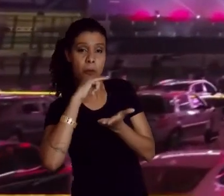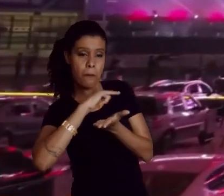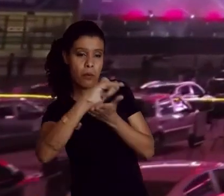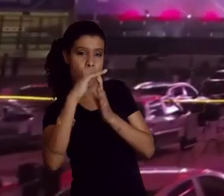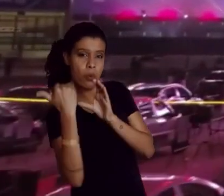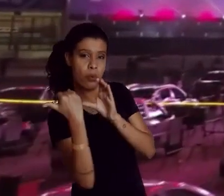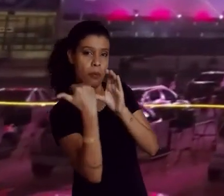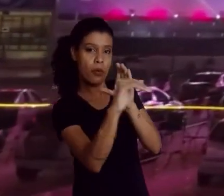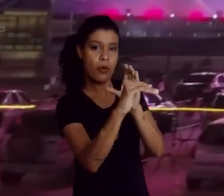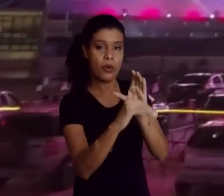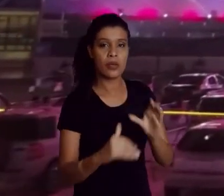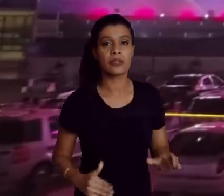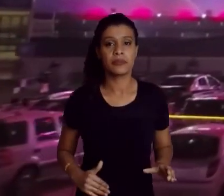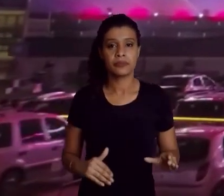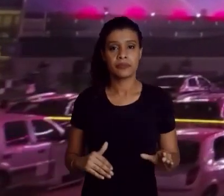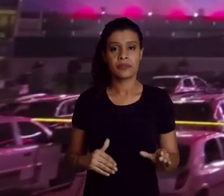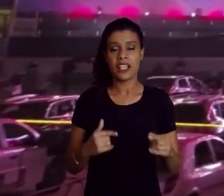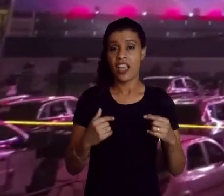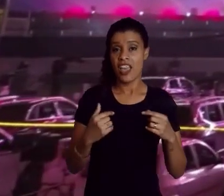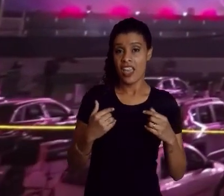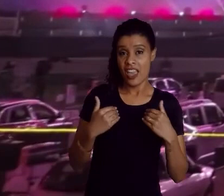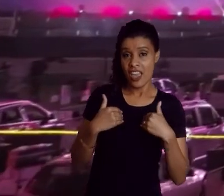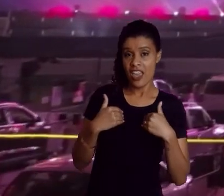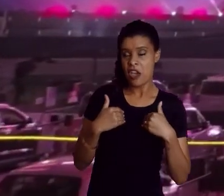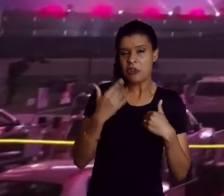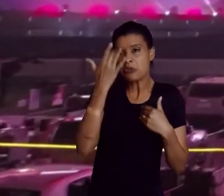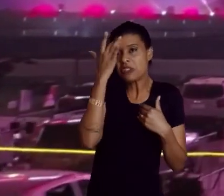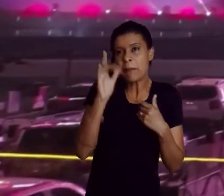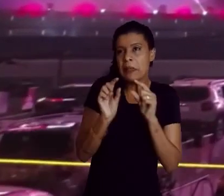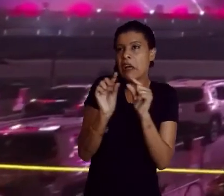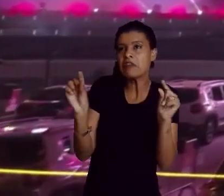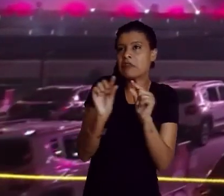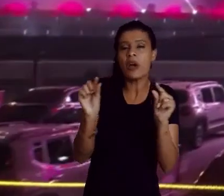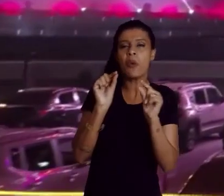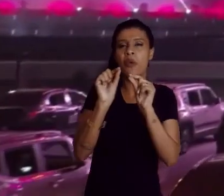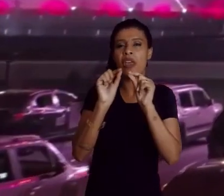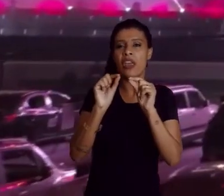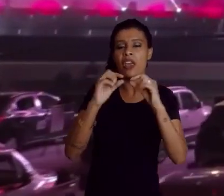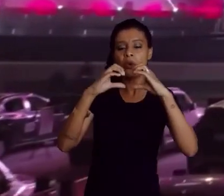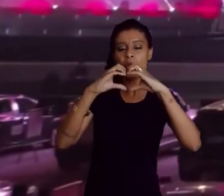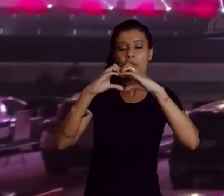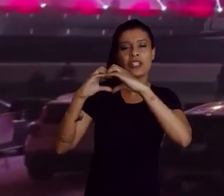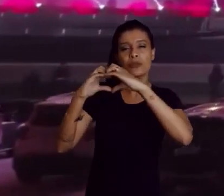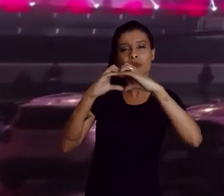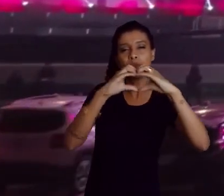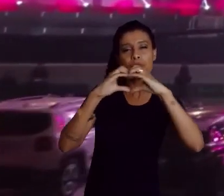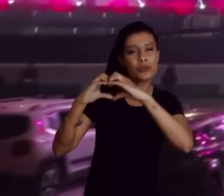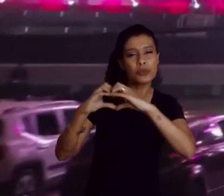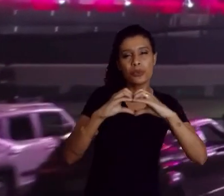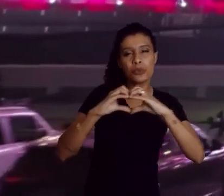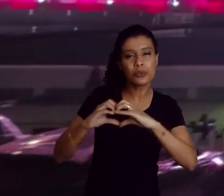eu bombardeei o celular do meu marido de coraçãozinho. E aí meu filho Júnior estava com ele. Aí o